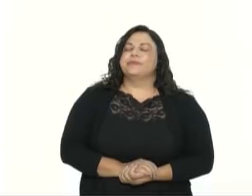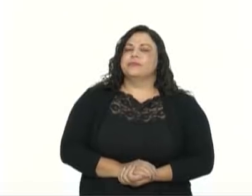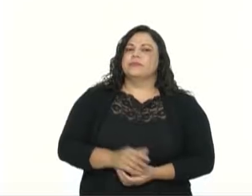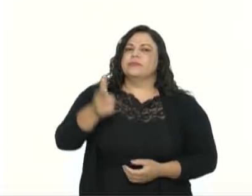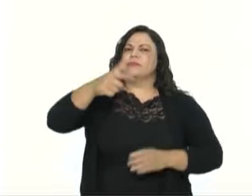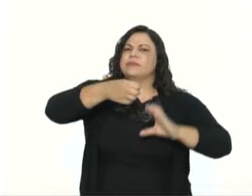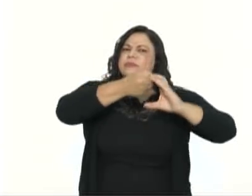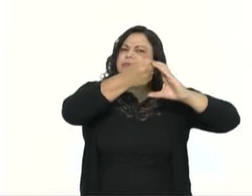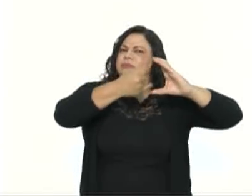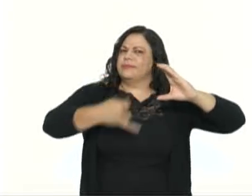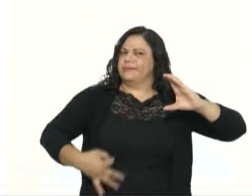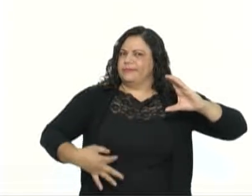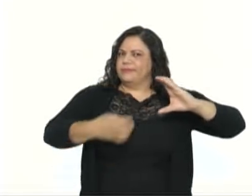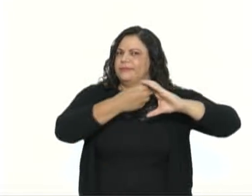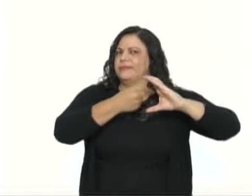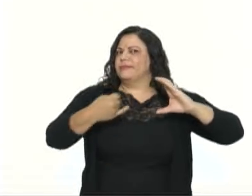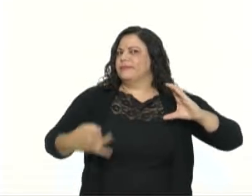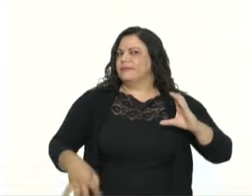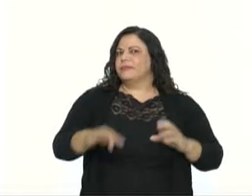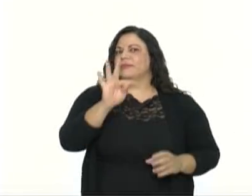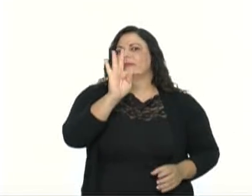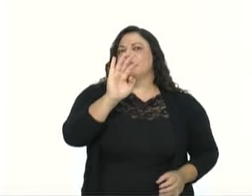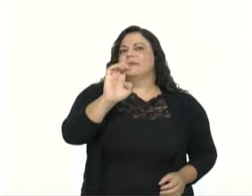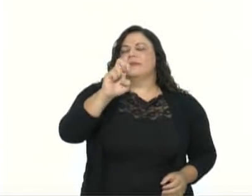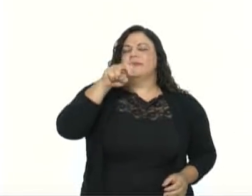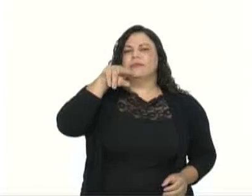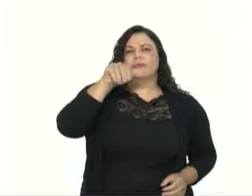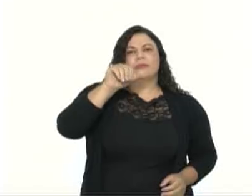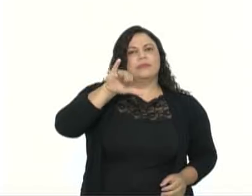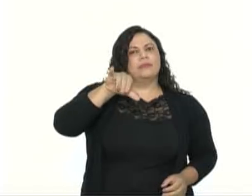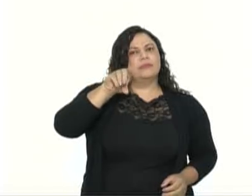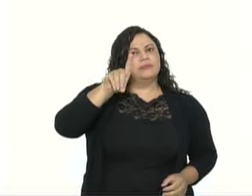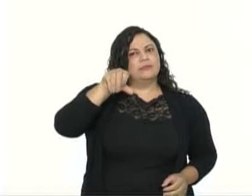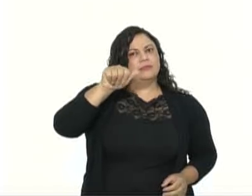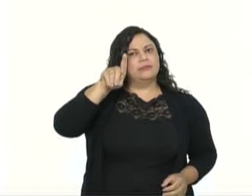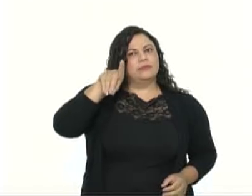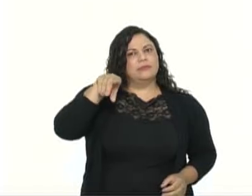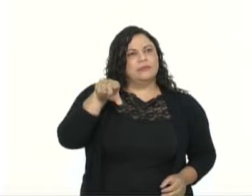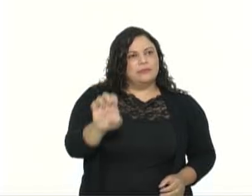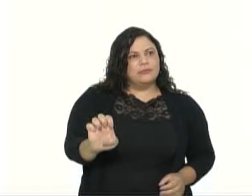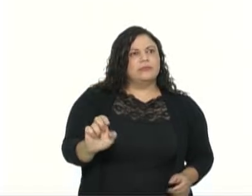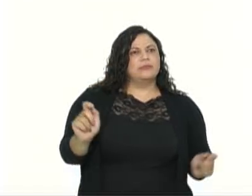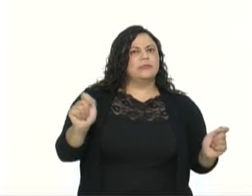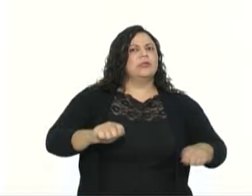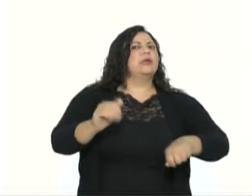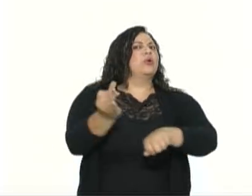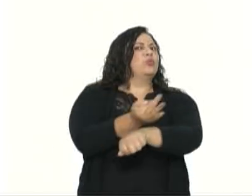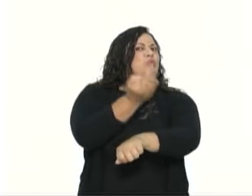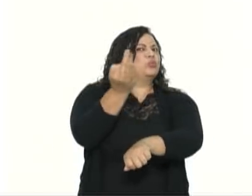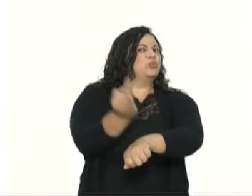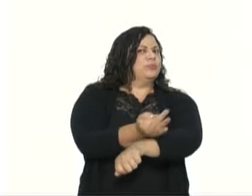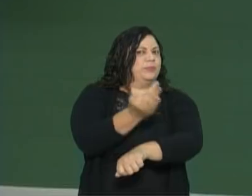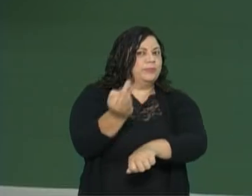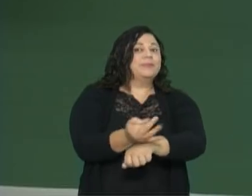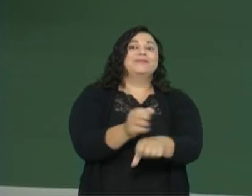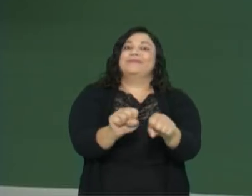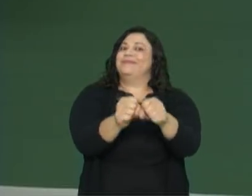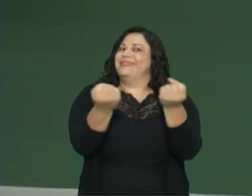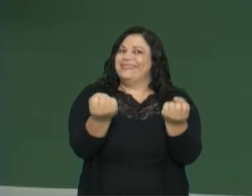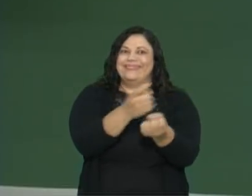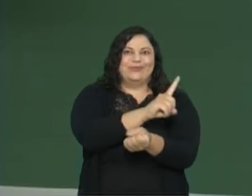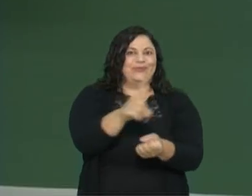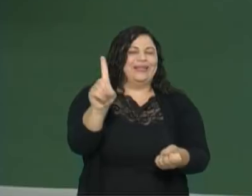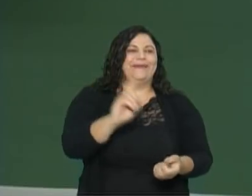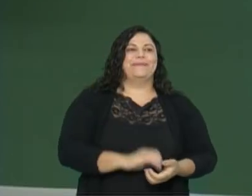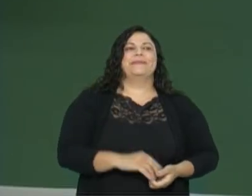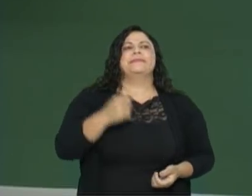metais, tenacidade, suportam pressões elevadas sem ruptura. Dá uma olhada nessa estrutura aqui bacana de alumínio sustentando a